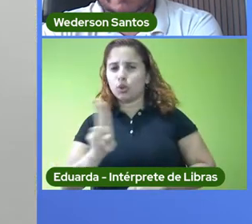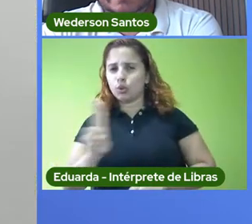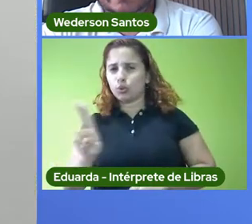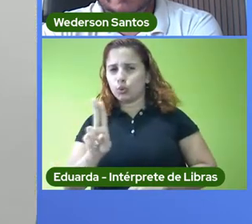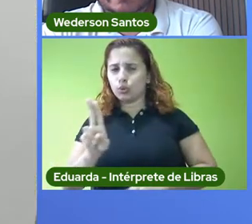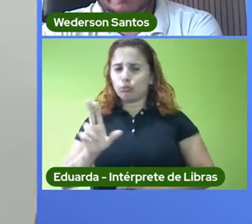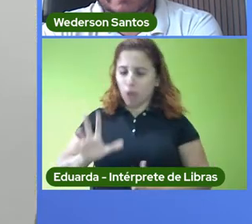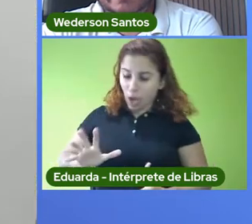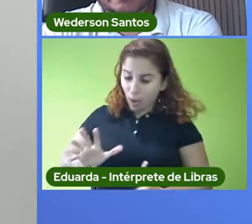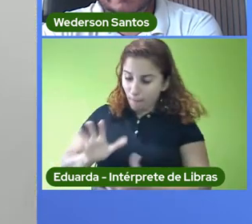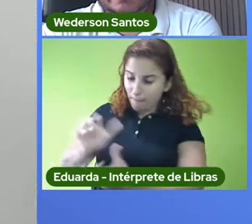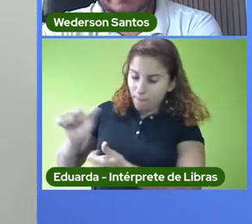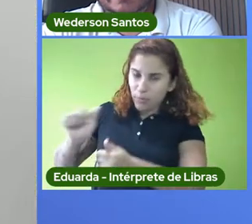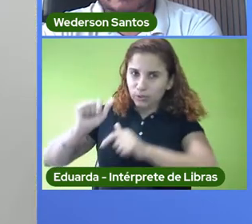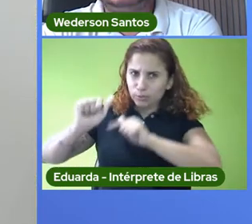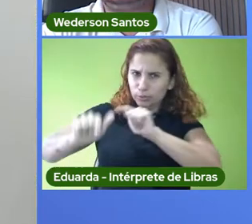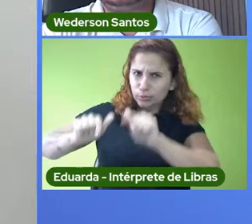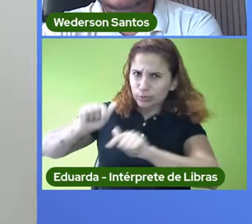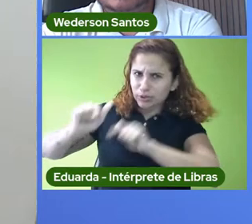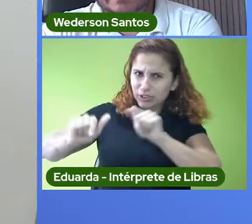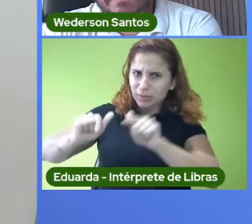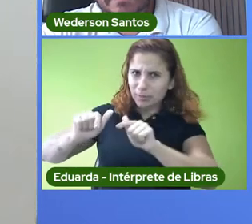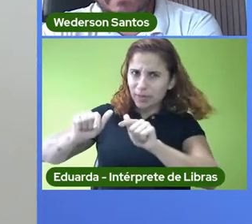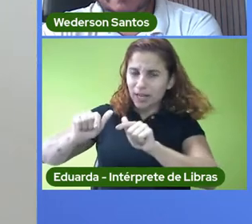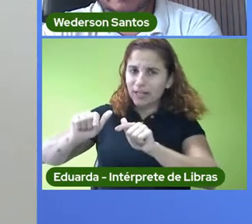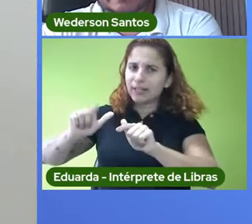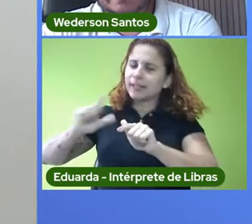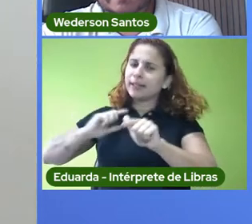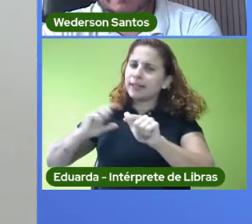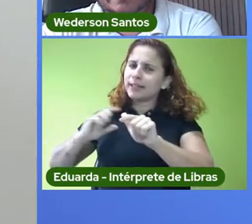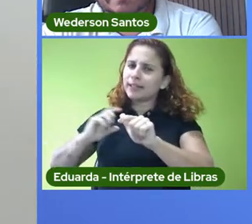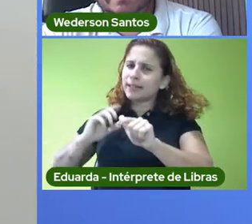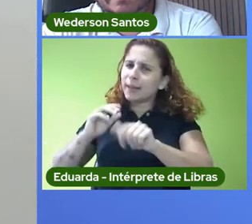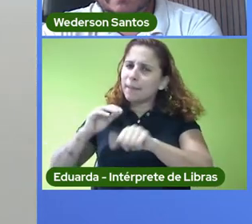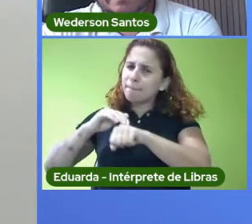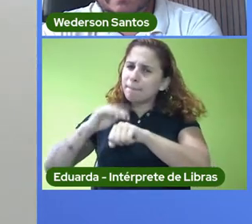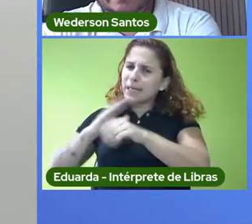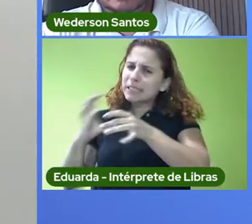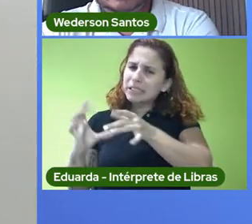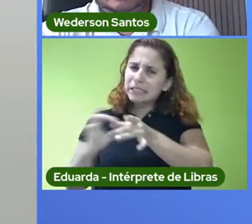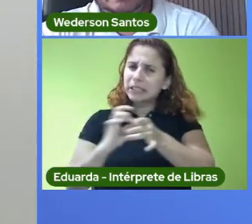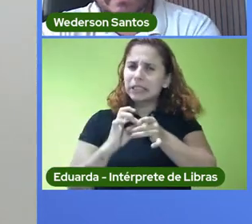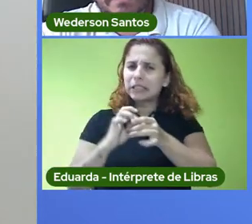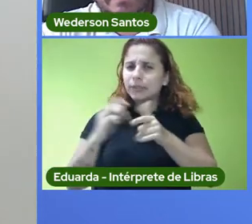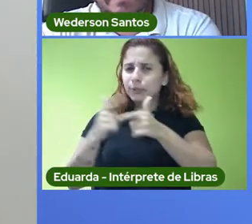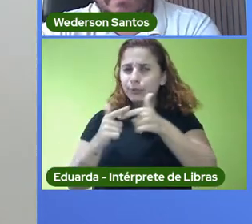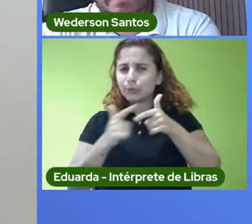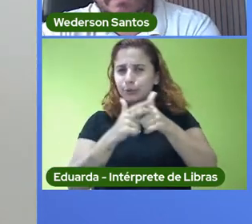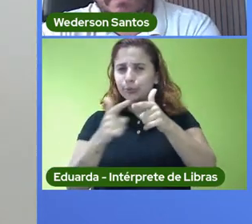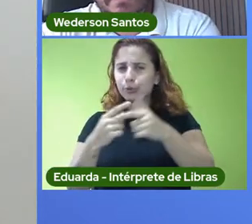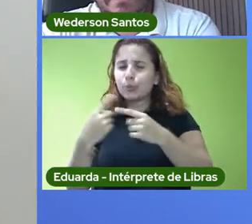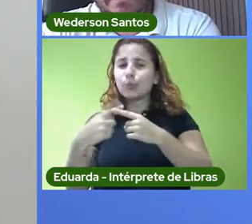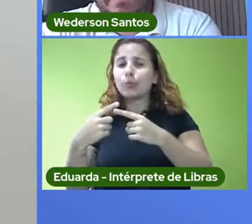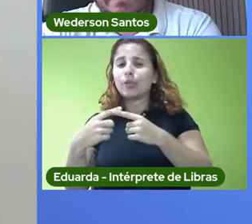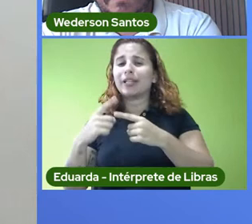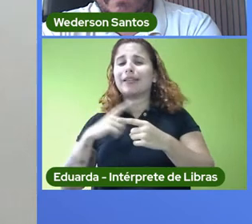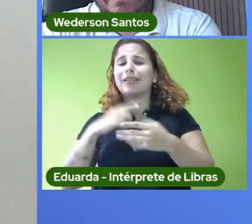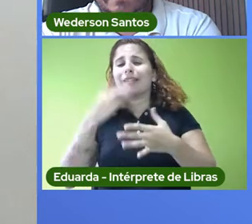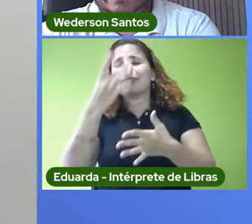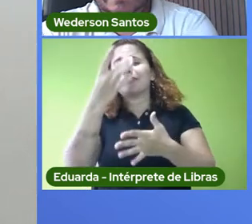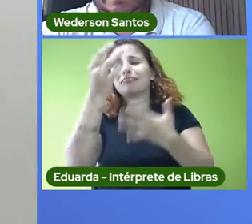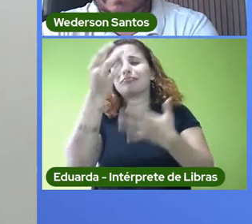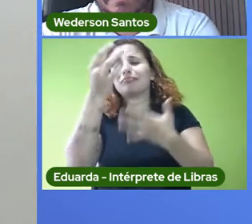se ajusta mais, eu penso, a essa problemática, justamente pelo universo de questões